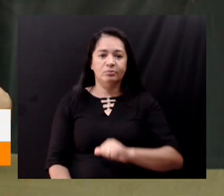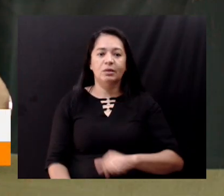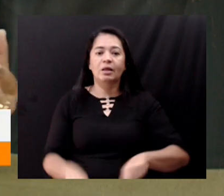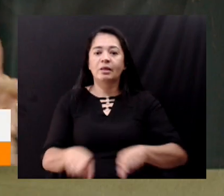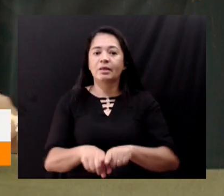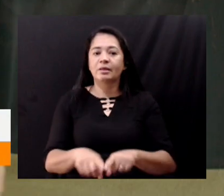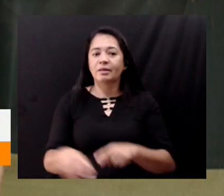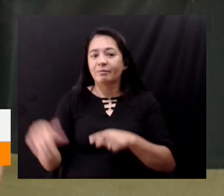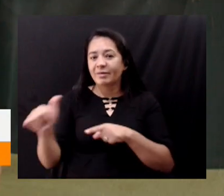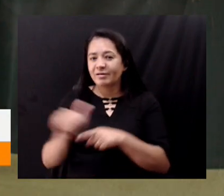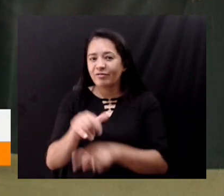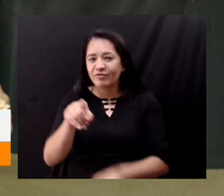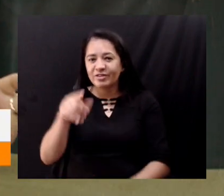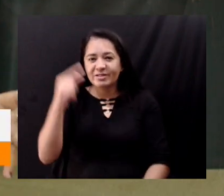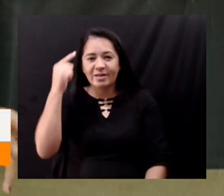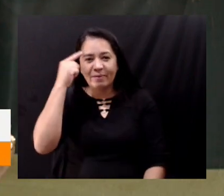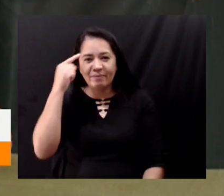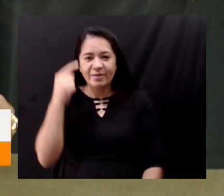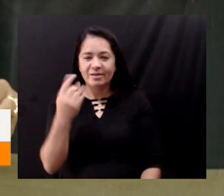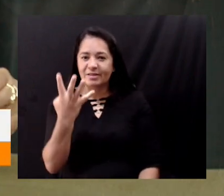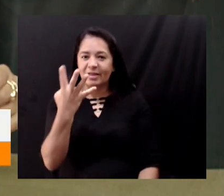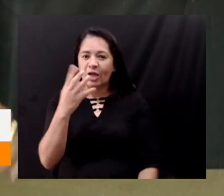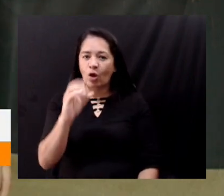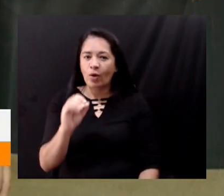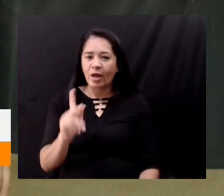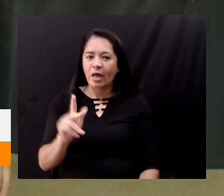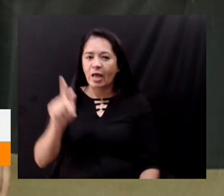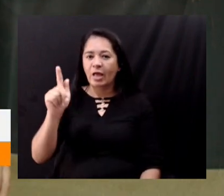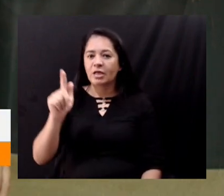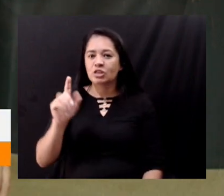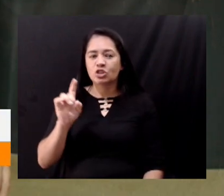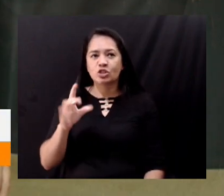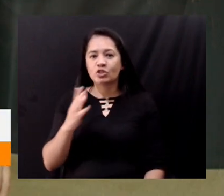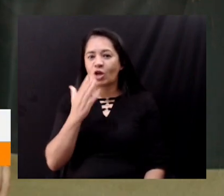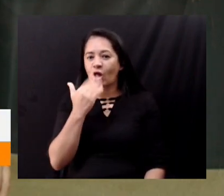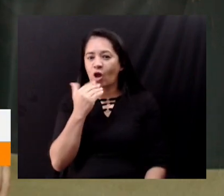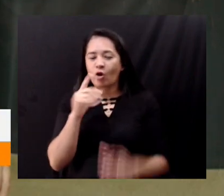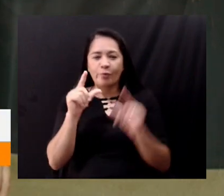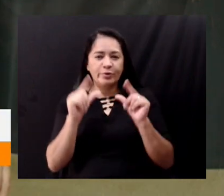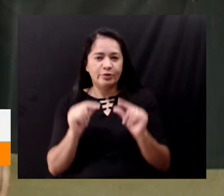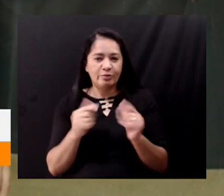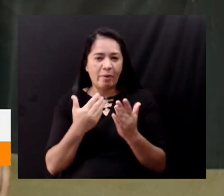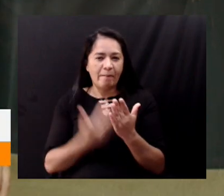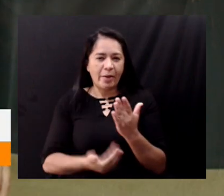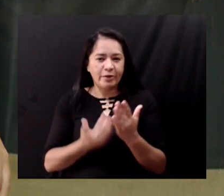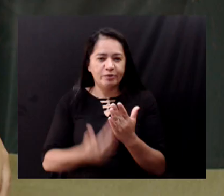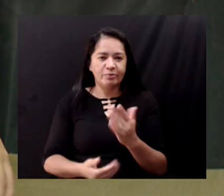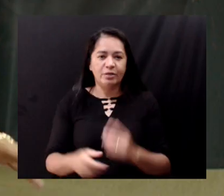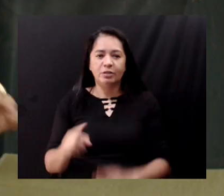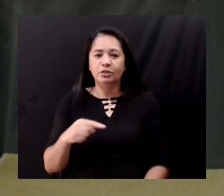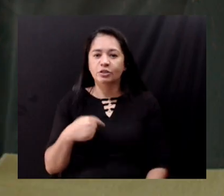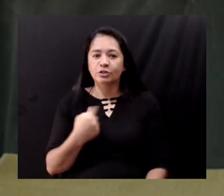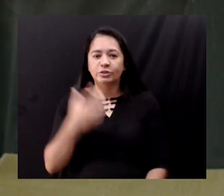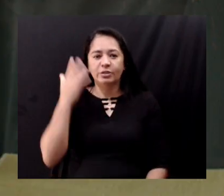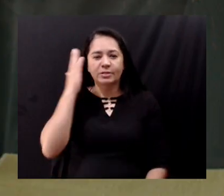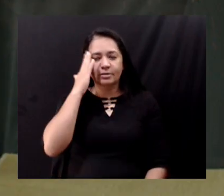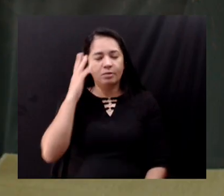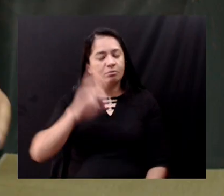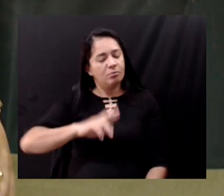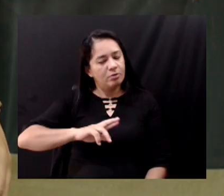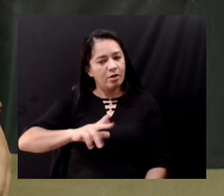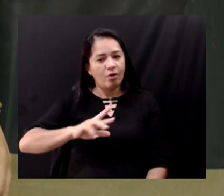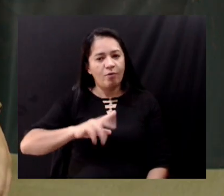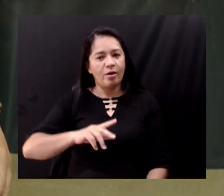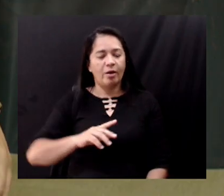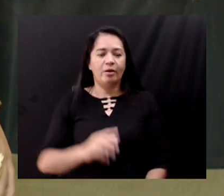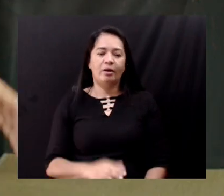que diminuiu ali uma alimentaçãozinha e tal, e perde tanto assim? A gente sabe que não é, né? Então, vai devagar aí